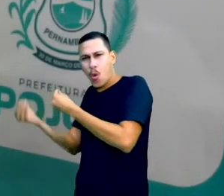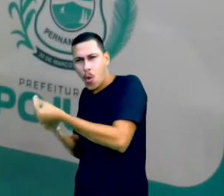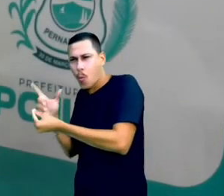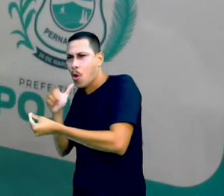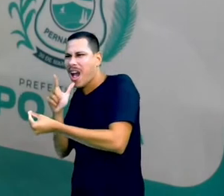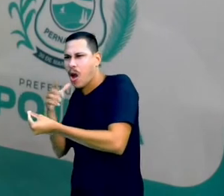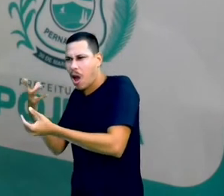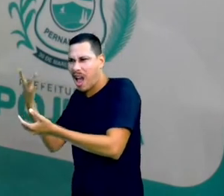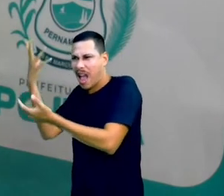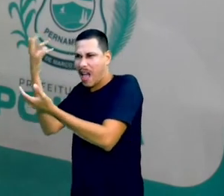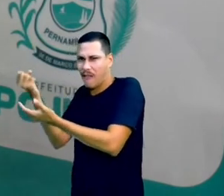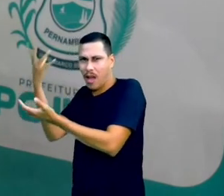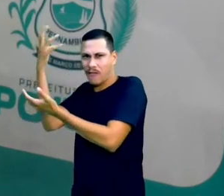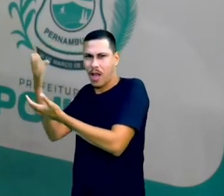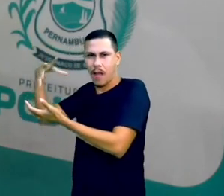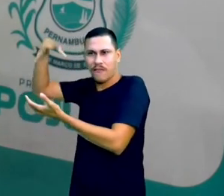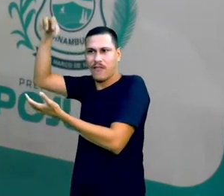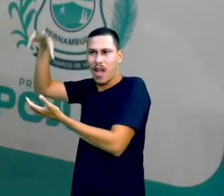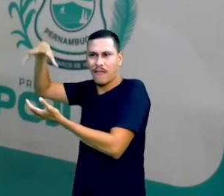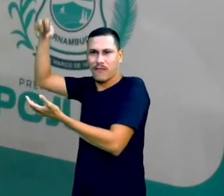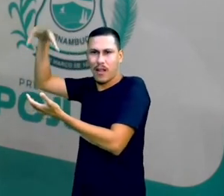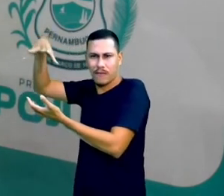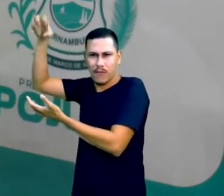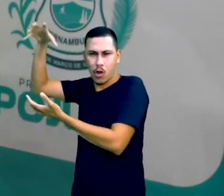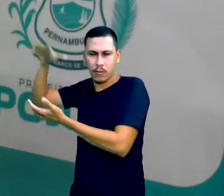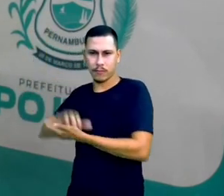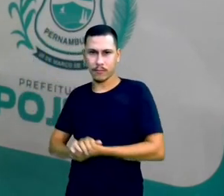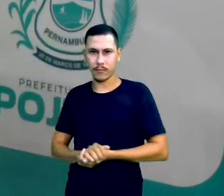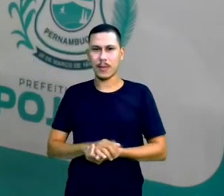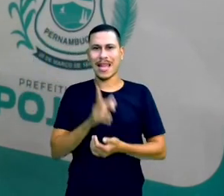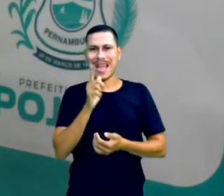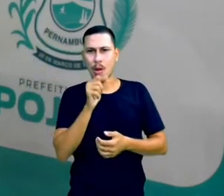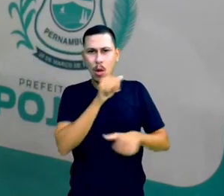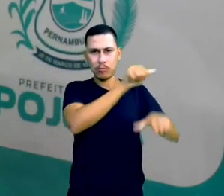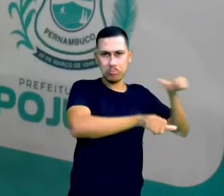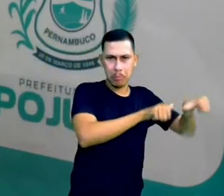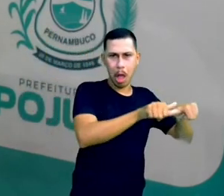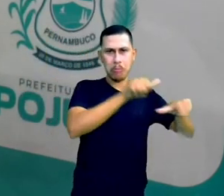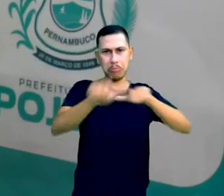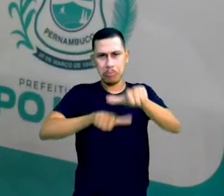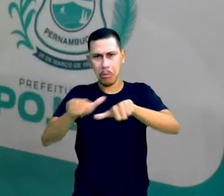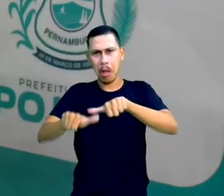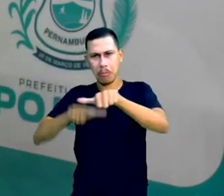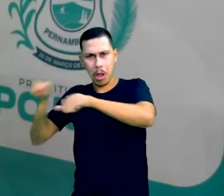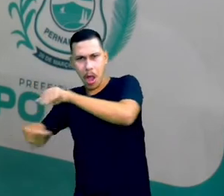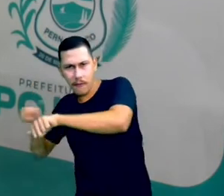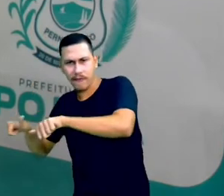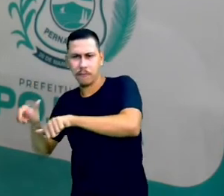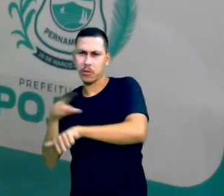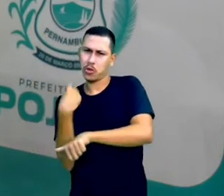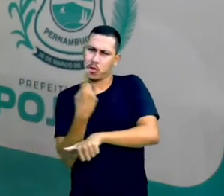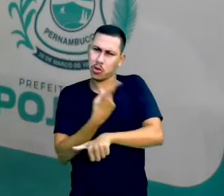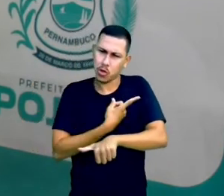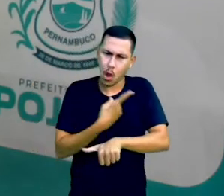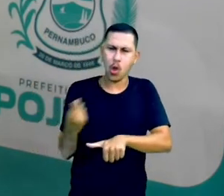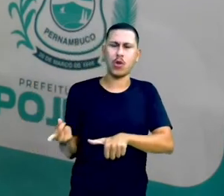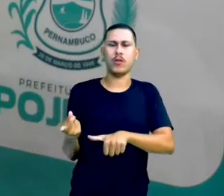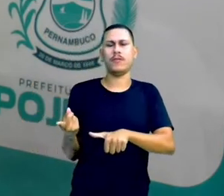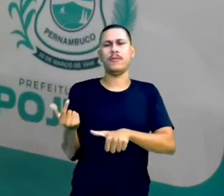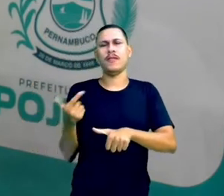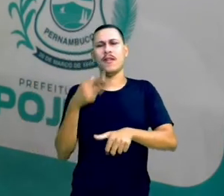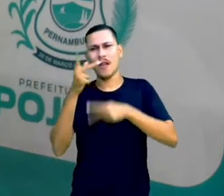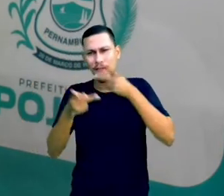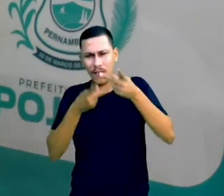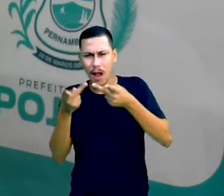toda a atmosfera. A essa transformação e circulação da água, damos o nome de ciclo da